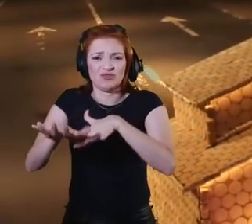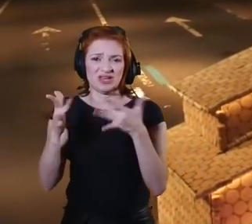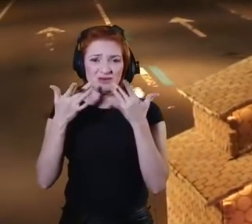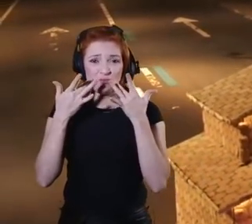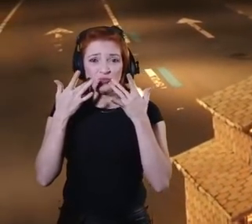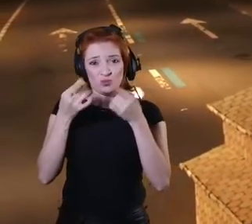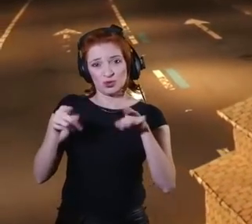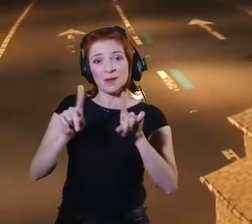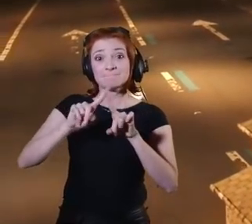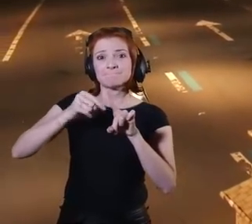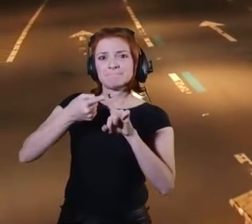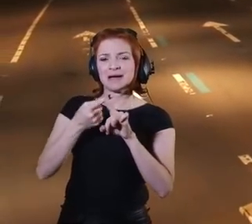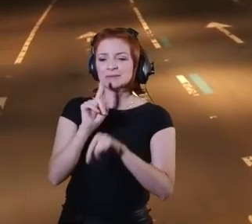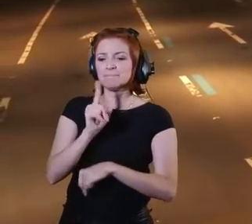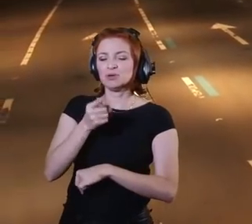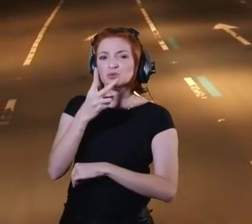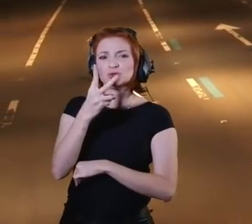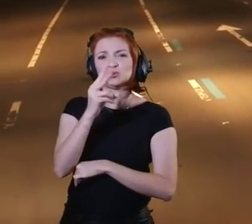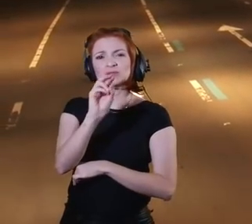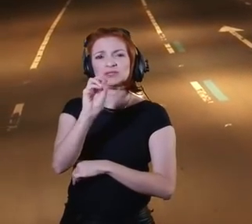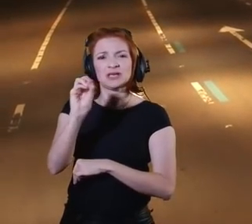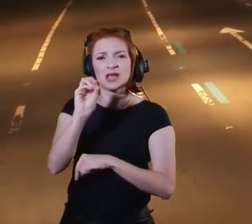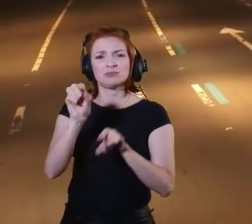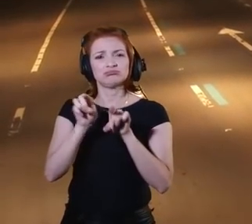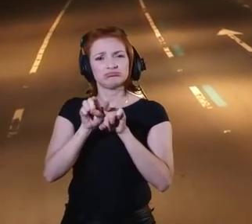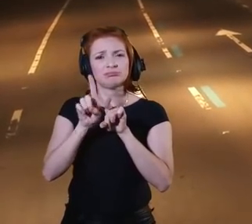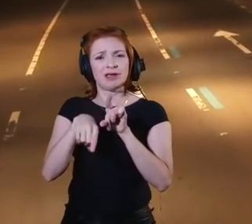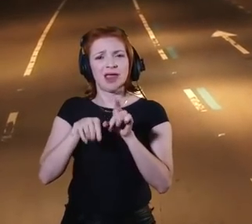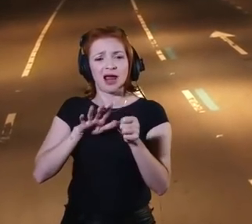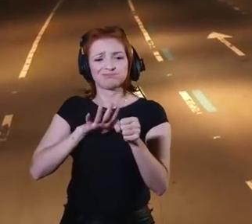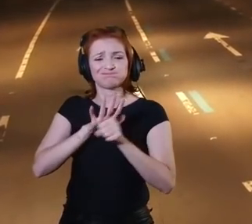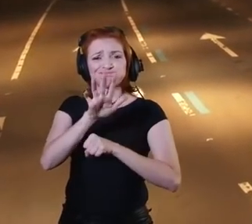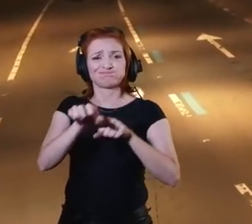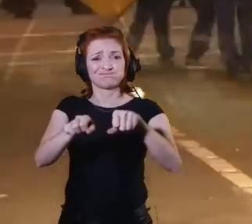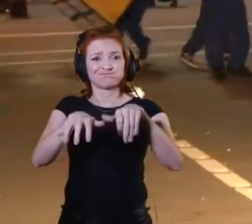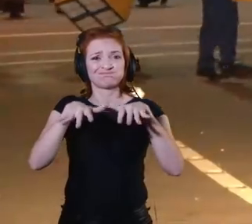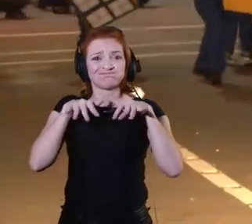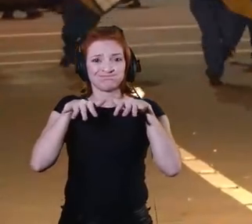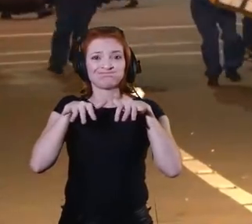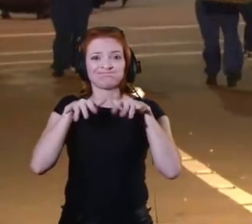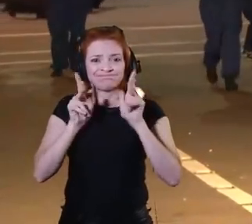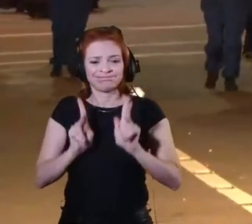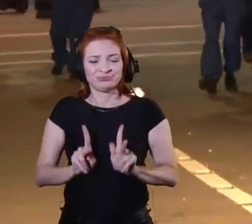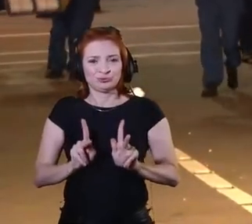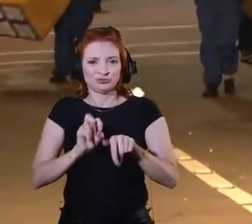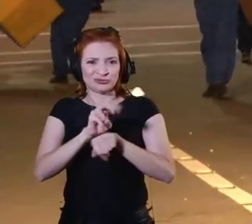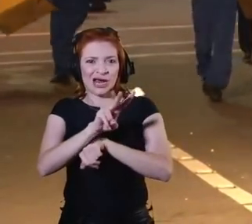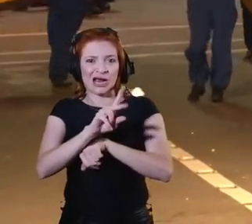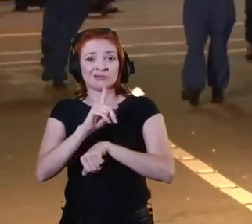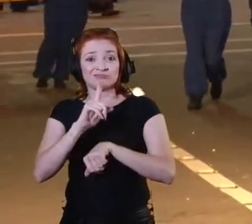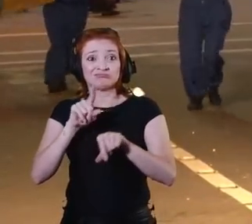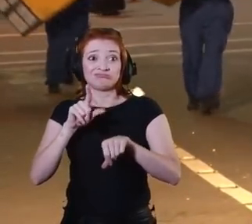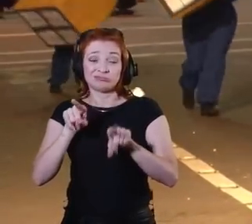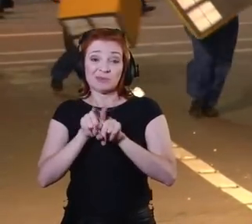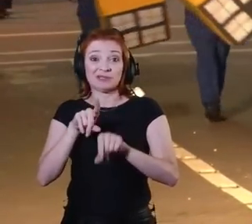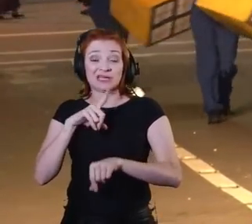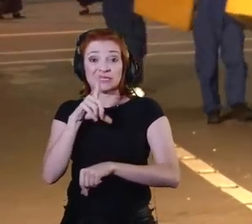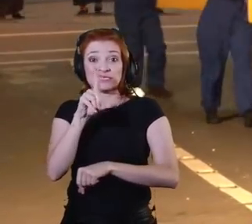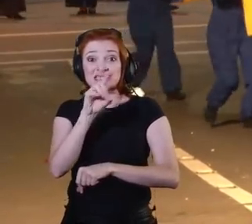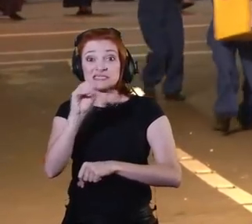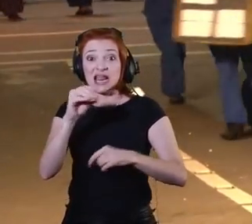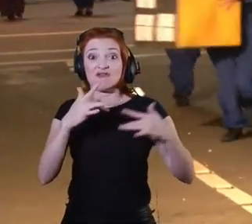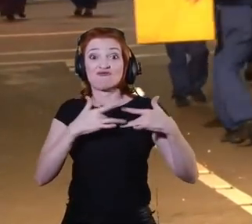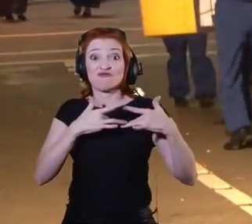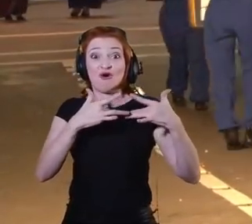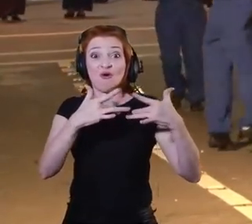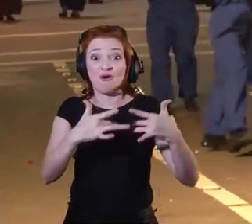E 1.200 também é o número de capacidade das arquibancadas. São 100 voluntários, mas tem